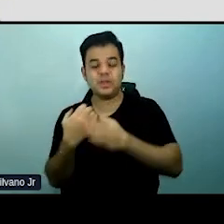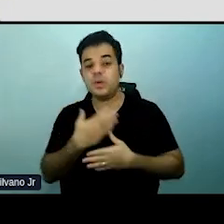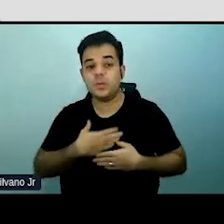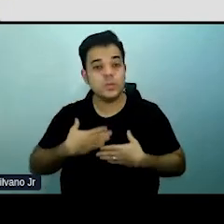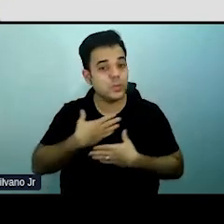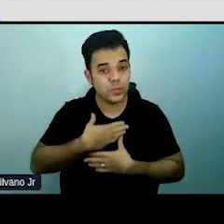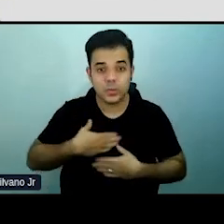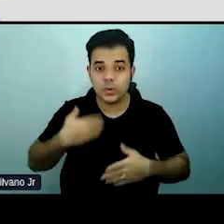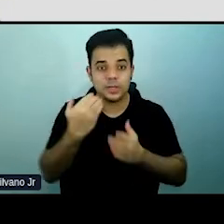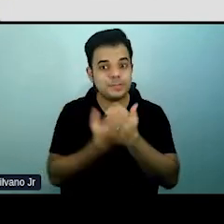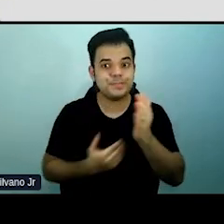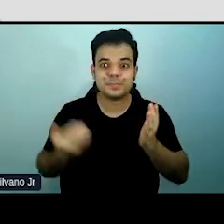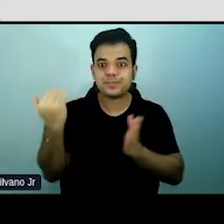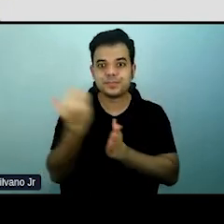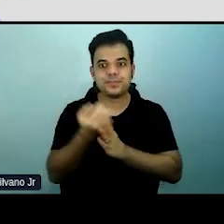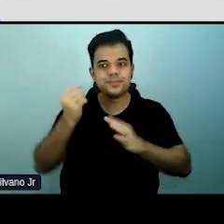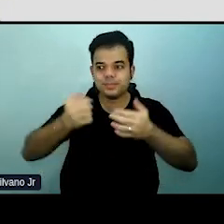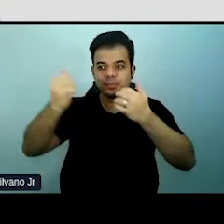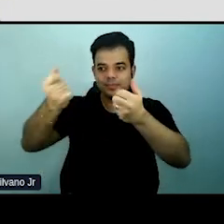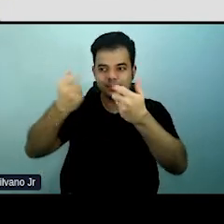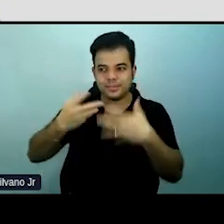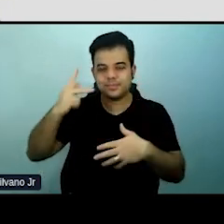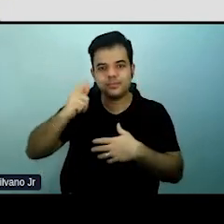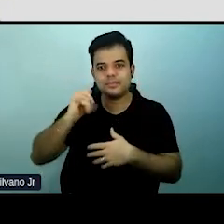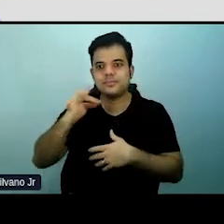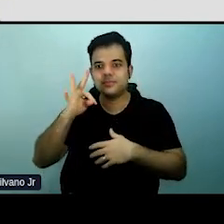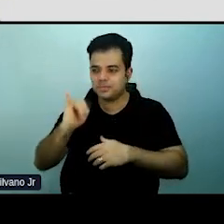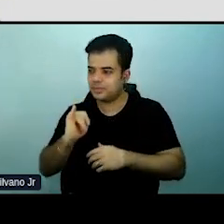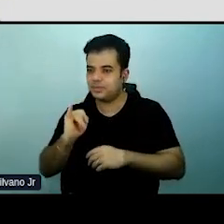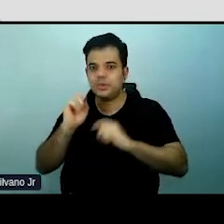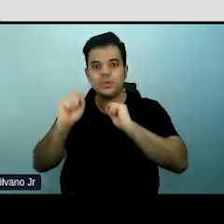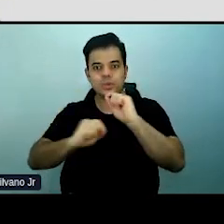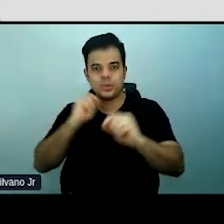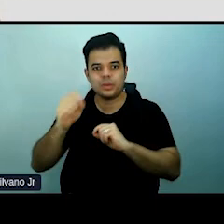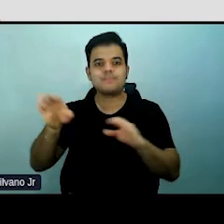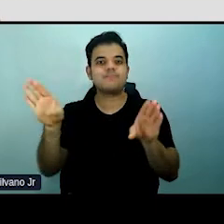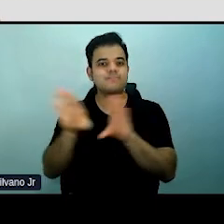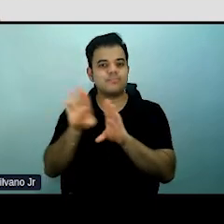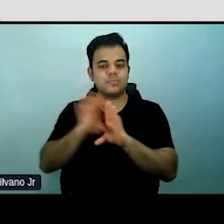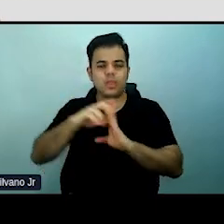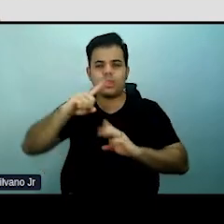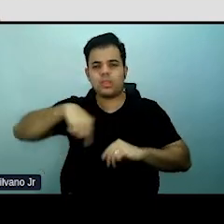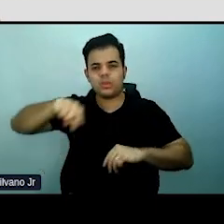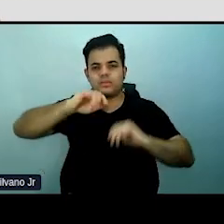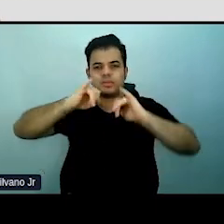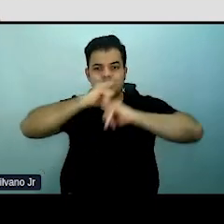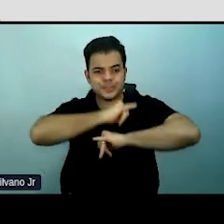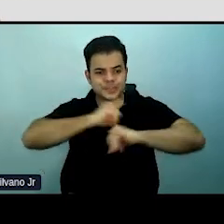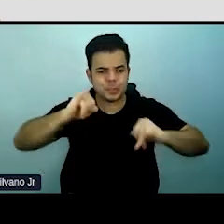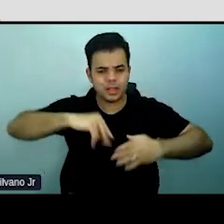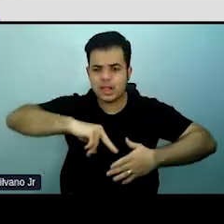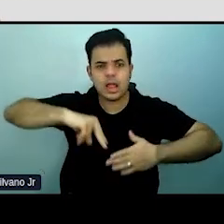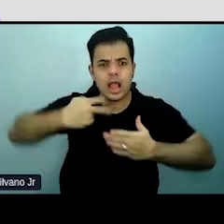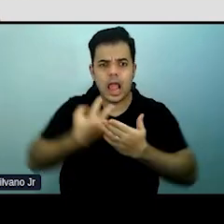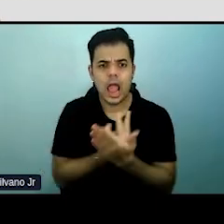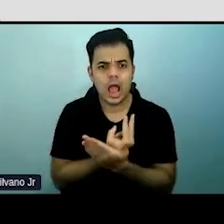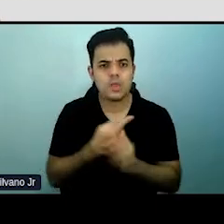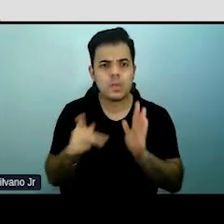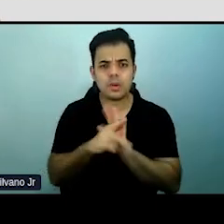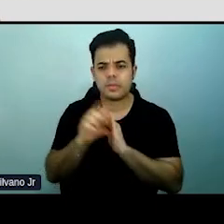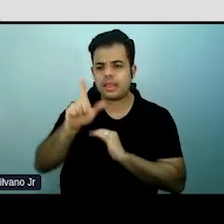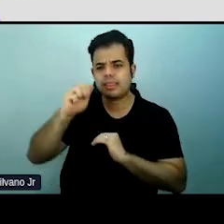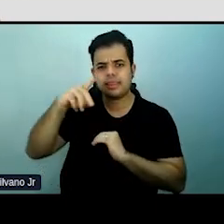muito do que a Paty traz também é que a gente não fala que é errado dizer que a Lambda é uma